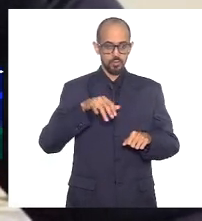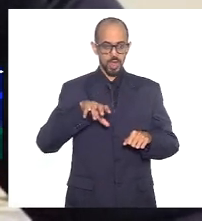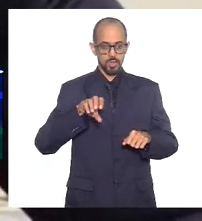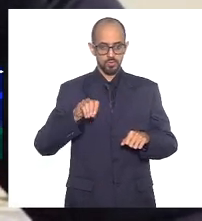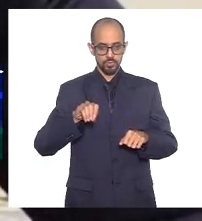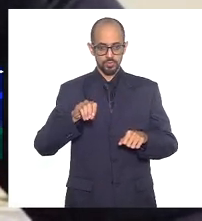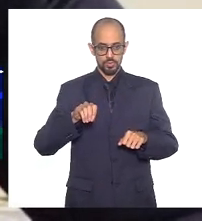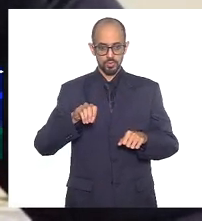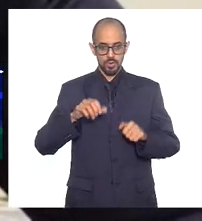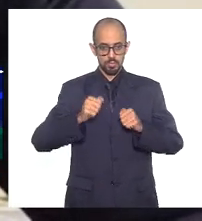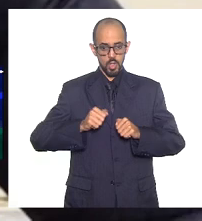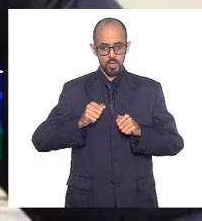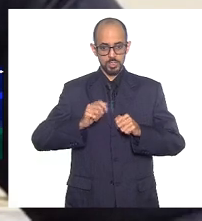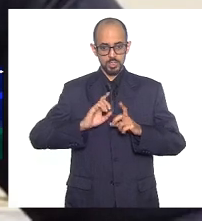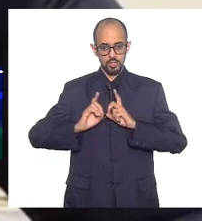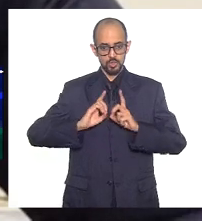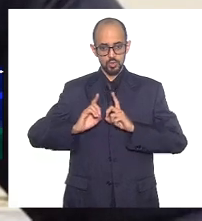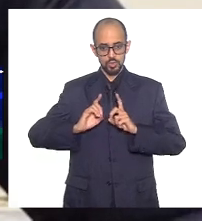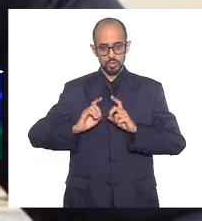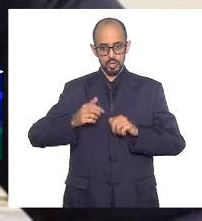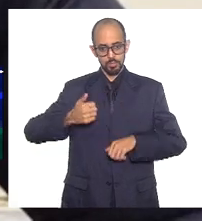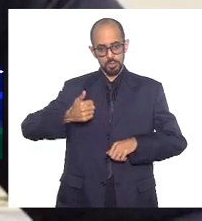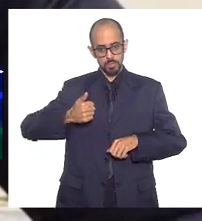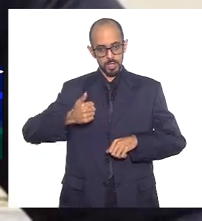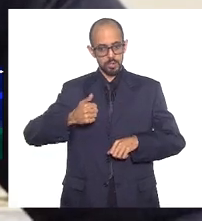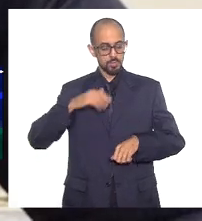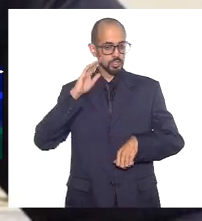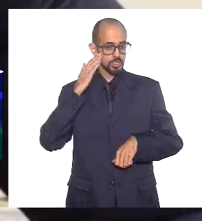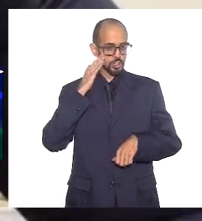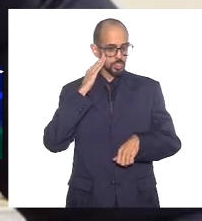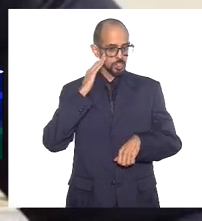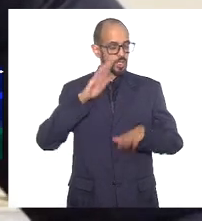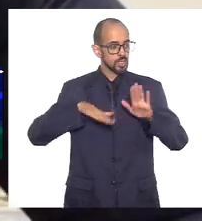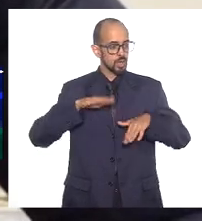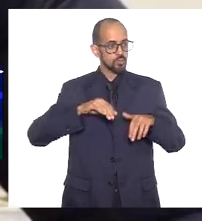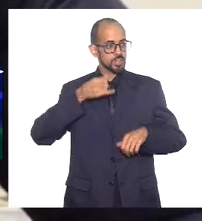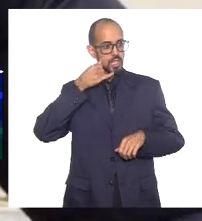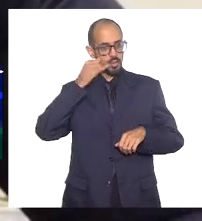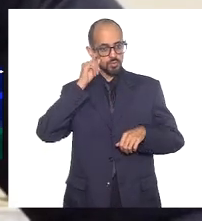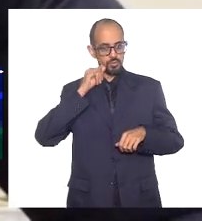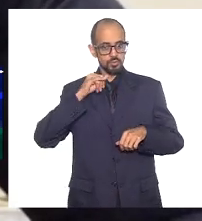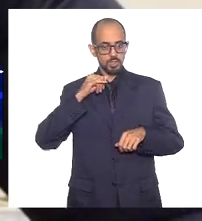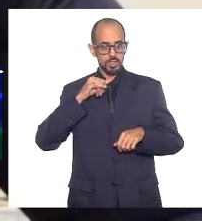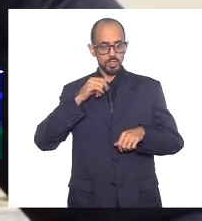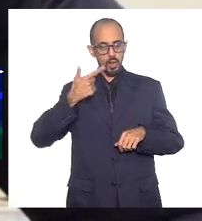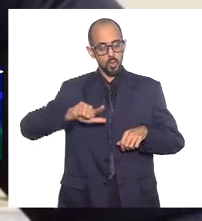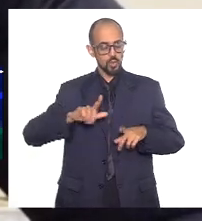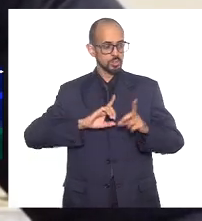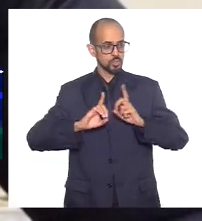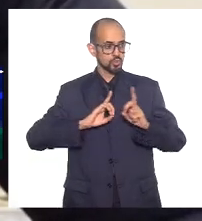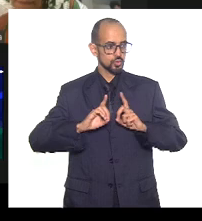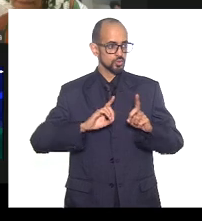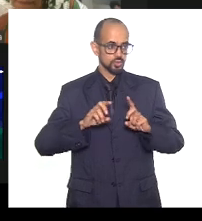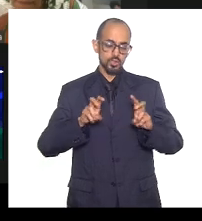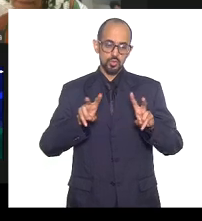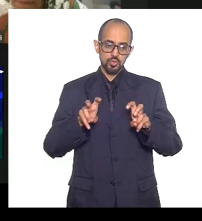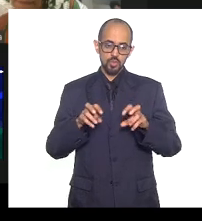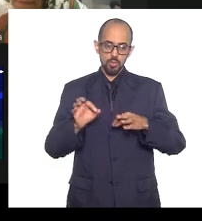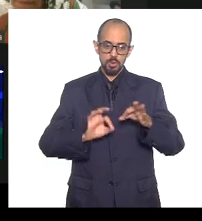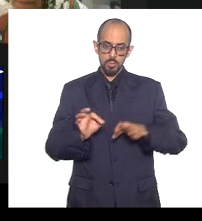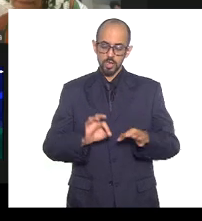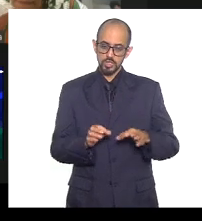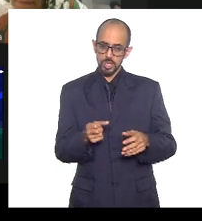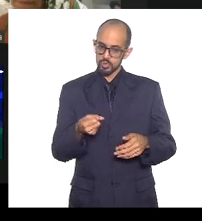possa discutir primeiro até pra que a gente possa compreender e de repente até evita maiores discussões em relação ao projeto se você lê e